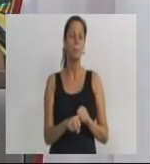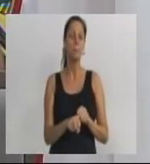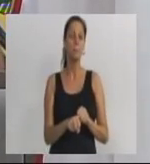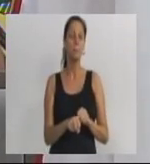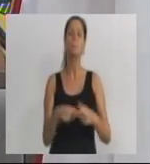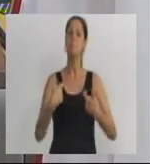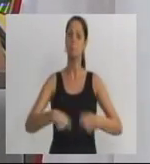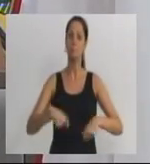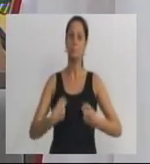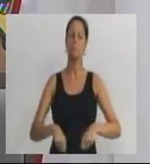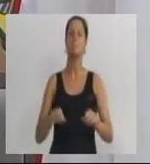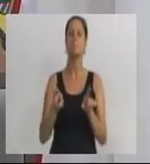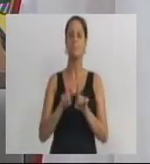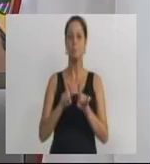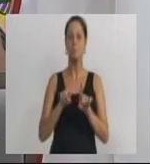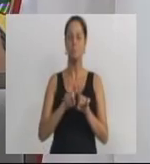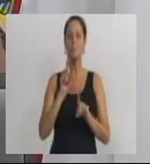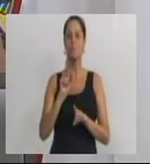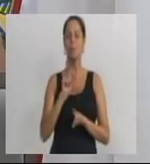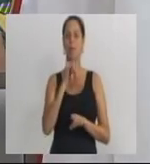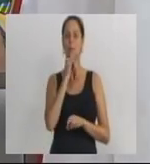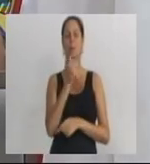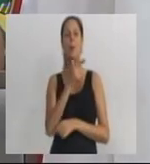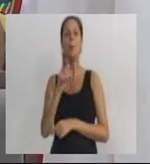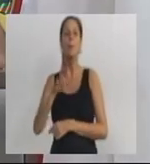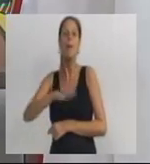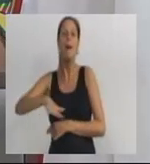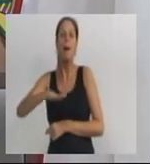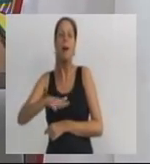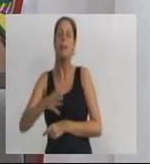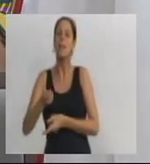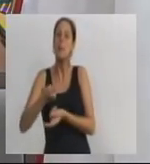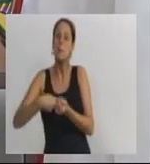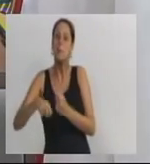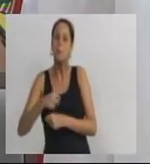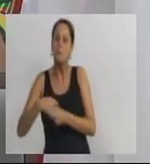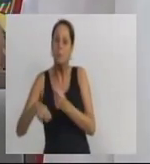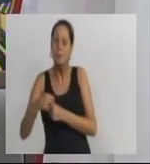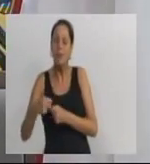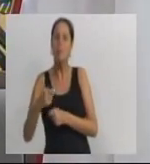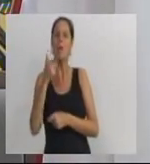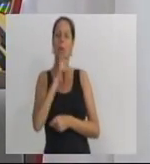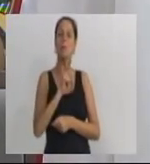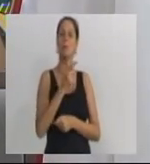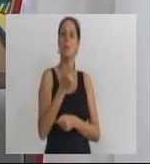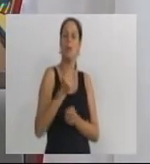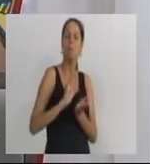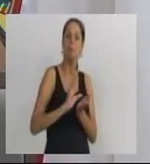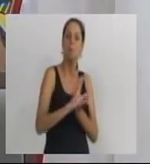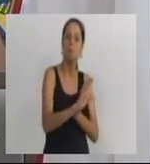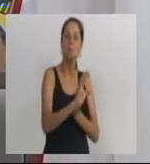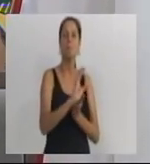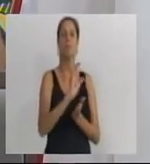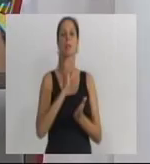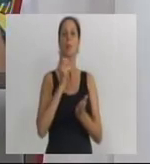deveria ser economizado despesas em outras secretarias, e investir